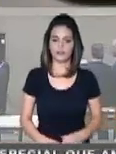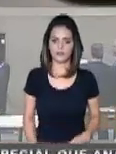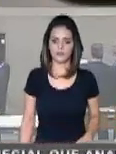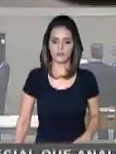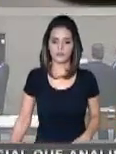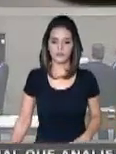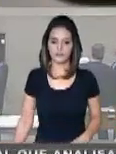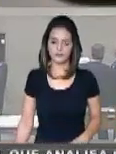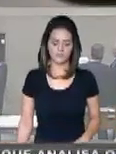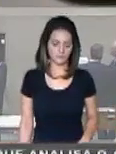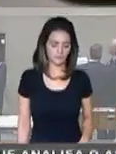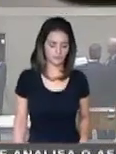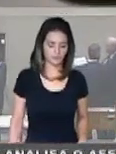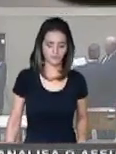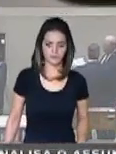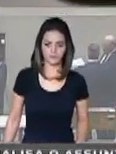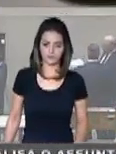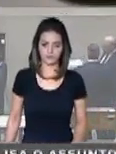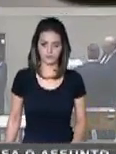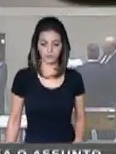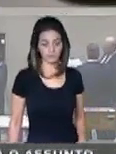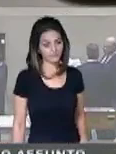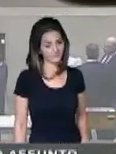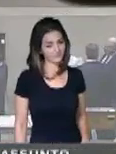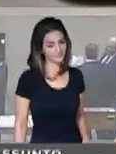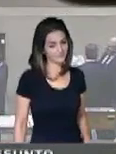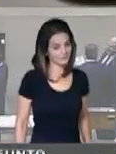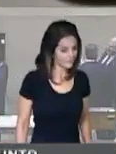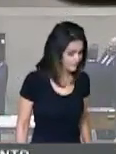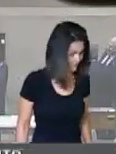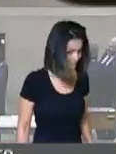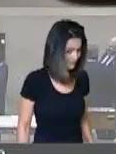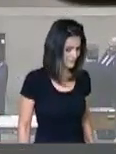Senhor Presidente, senhores, senhoras